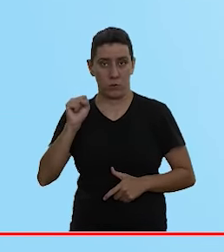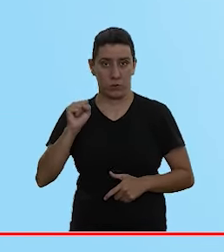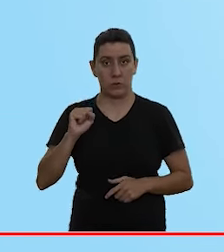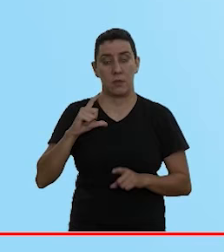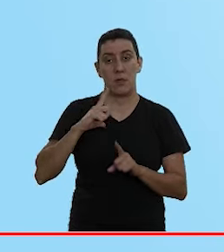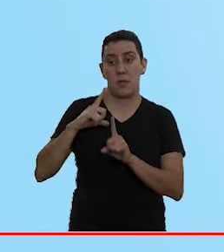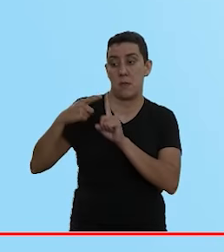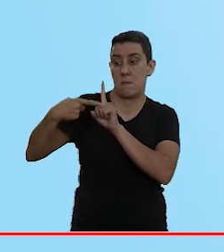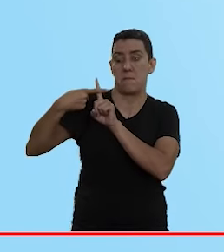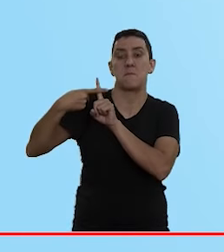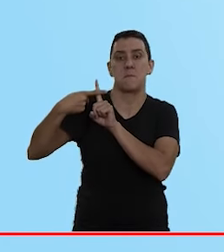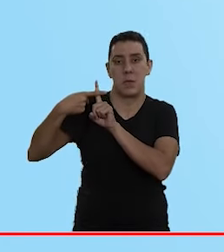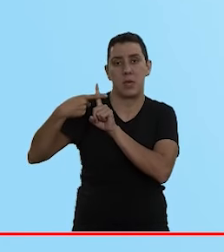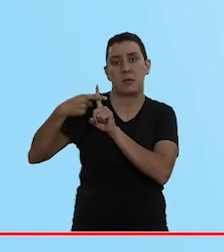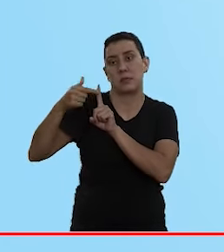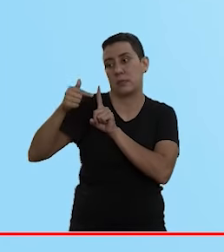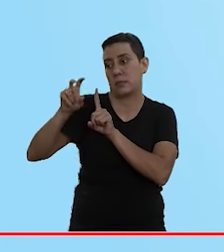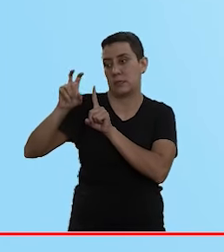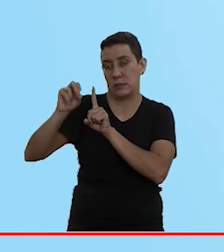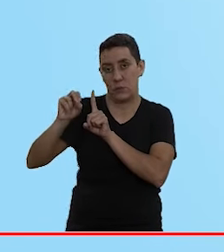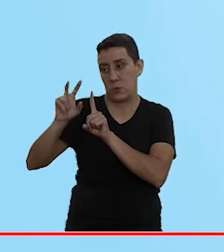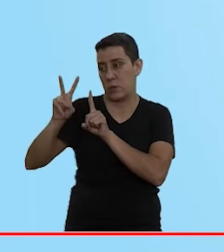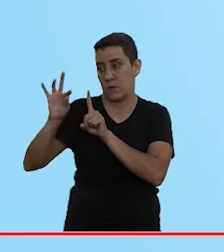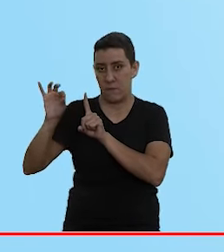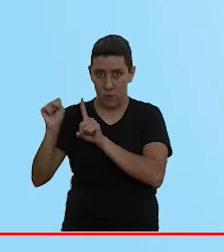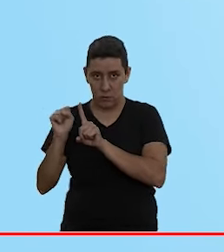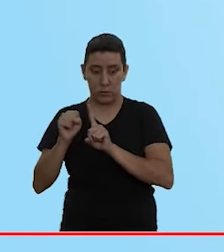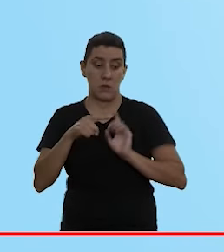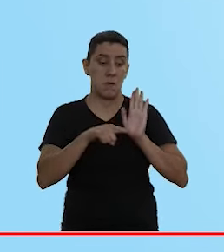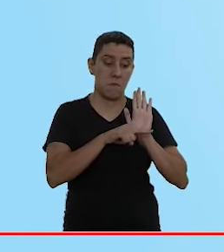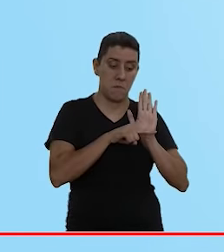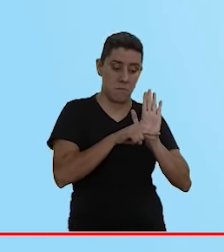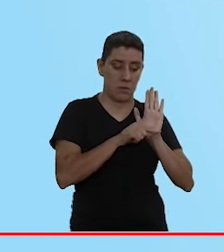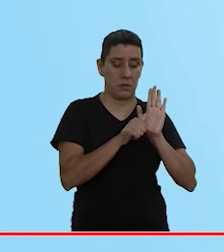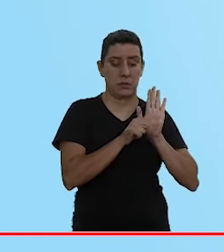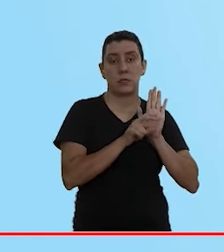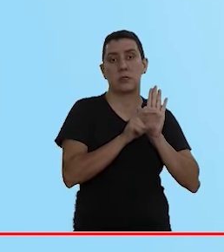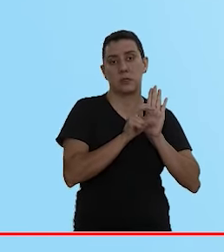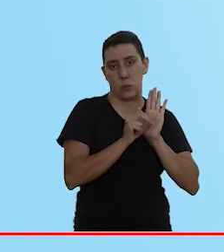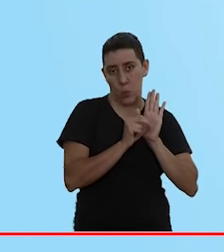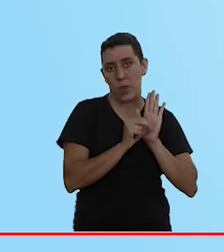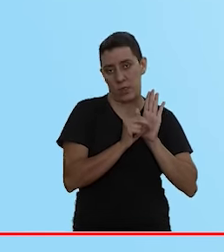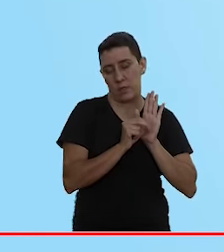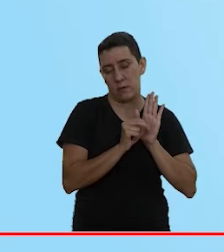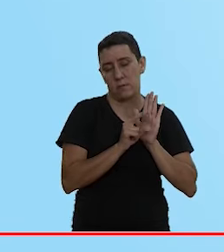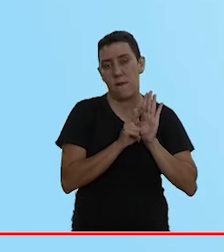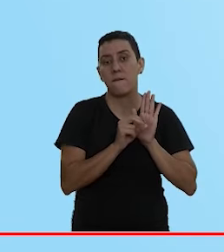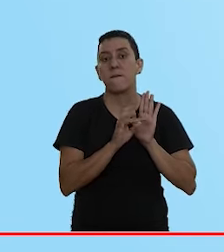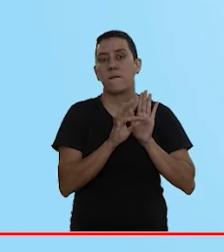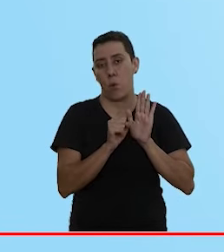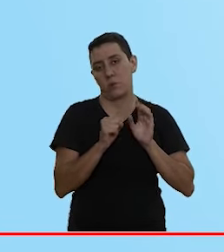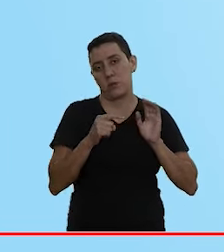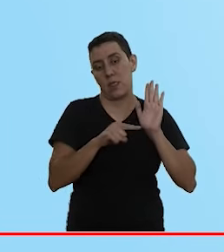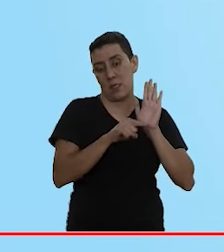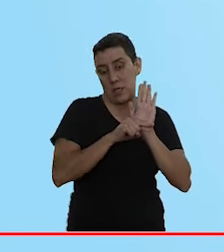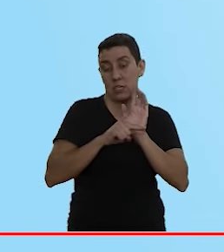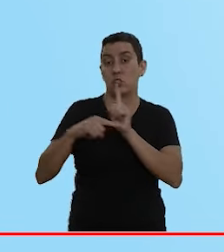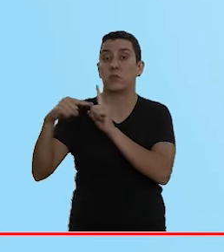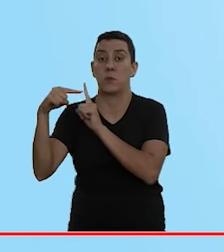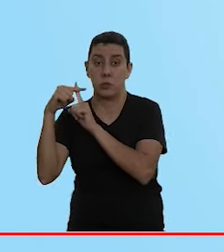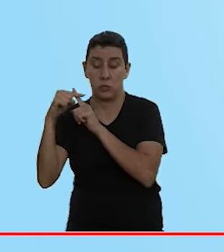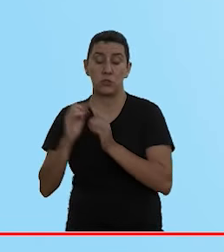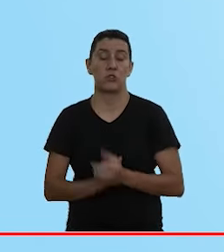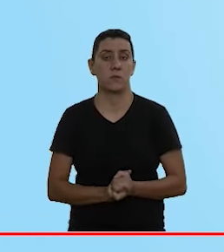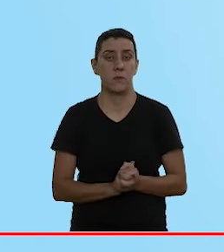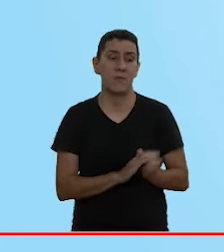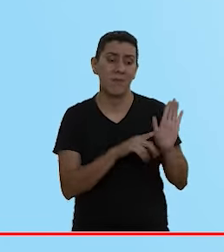e os módulos mais negativos em menos 750 volts, né, em 750 volts negativo. Os módulos mais negativos,